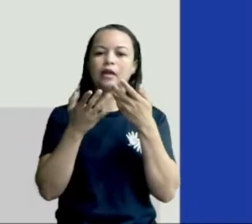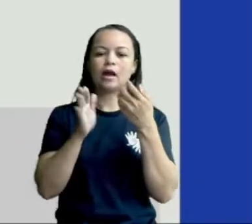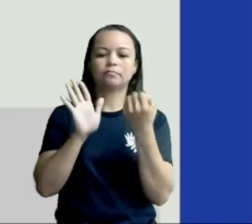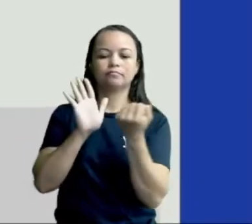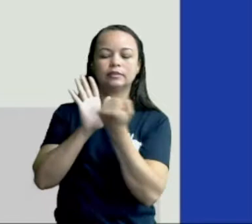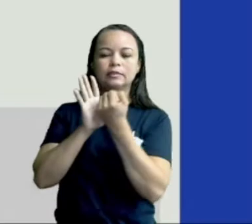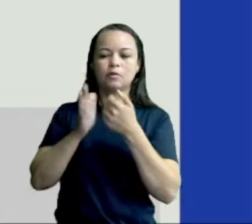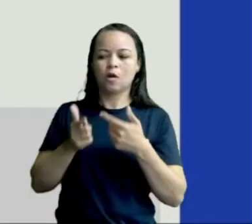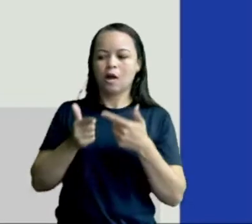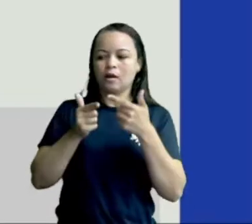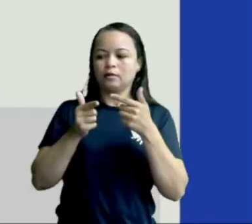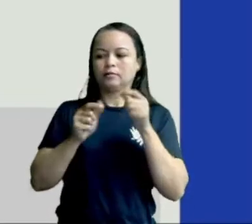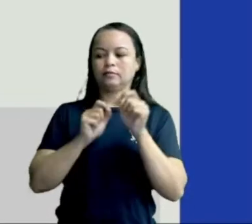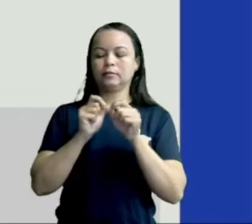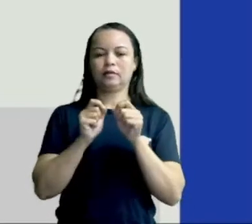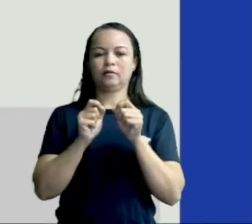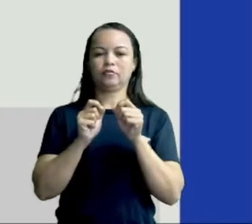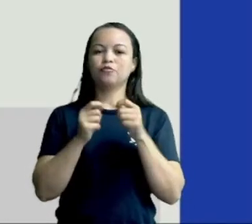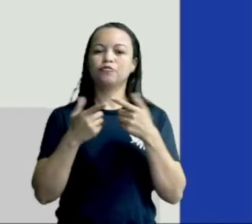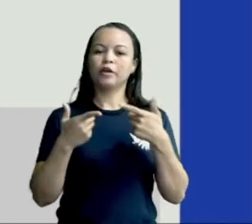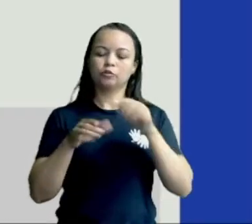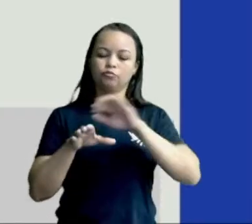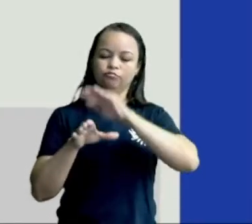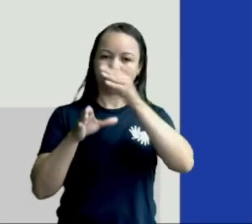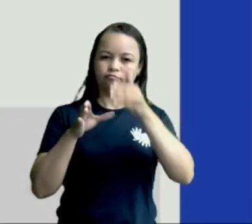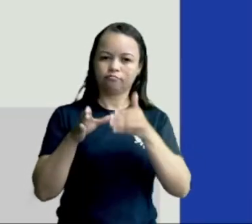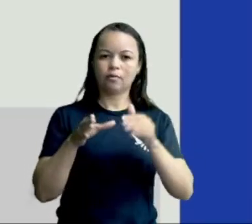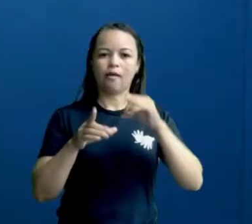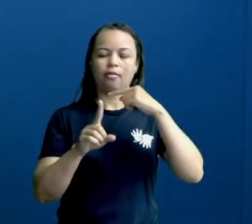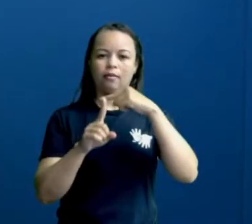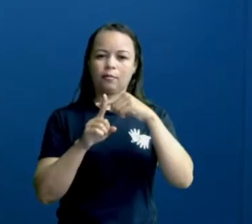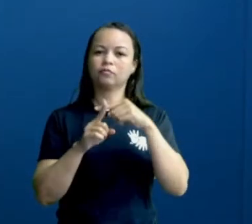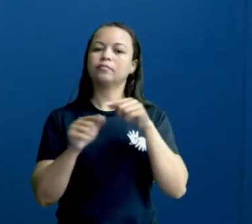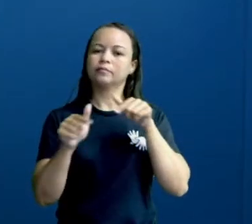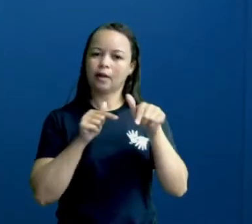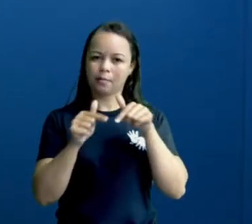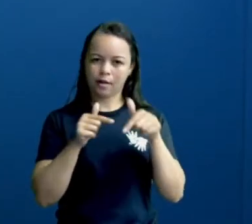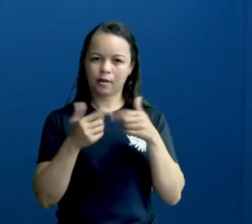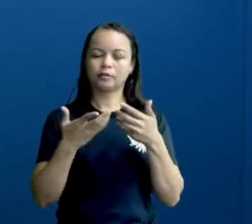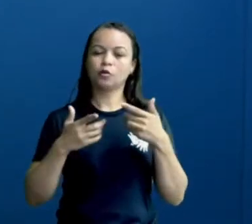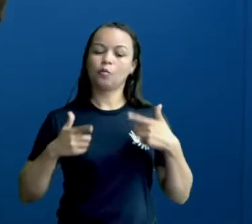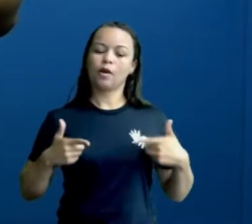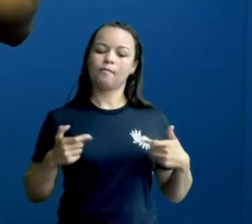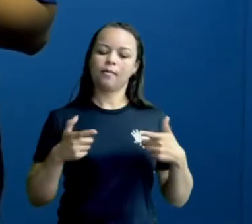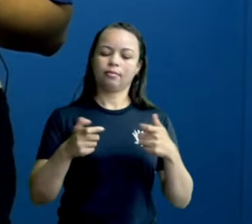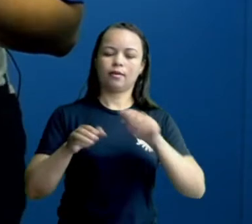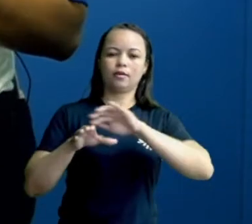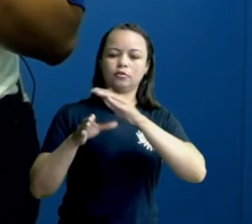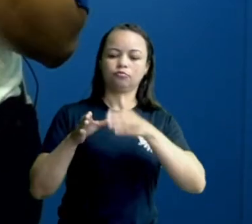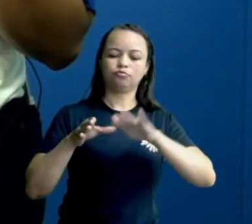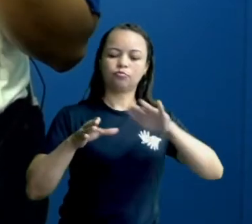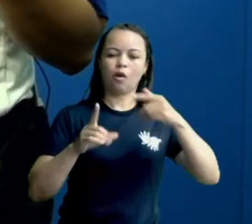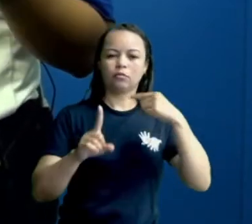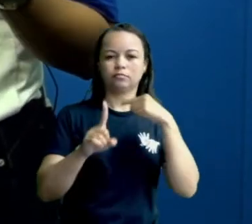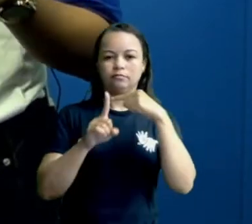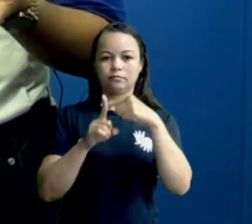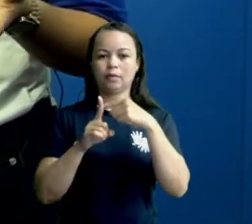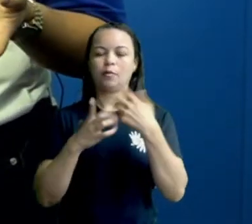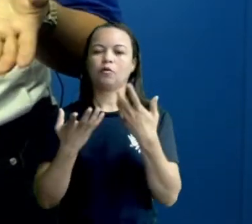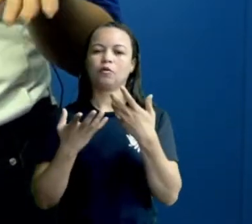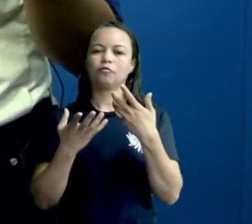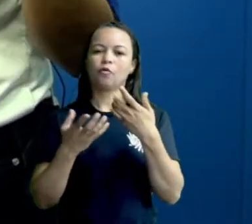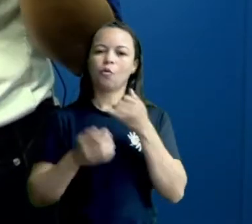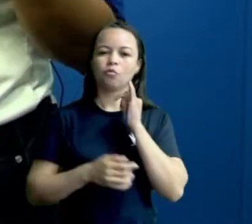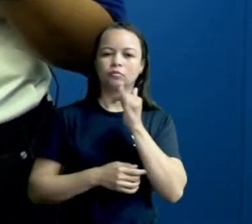após os feitos em Tabocas. A gente vai trabalhar também sobre isso, sobre a Batalha do Monte das Tabocas. Vou contar essa história